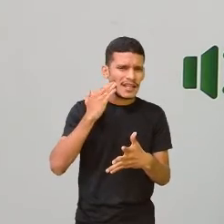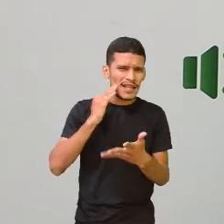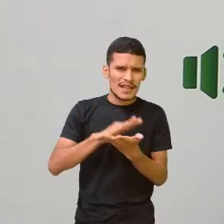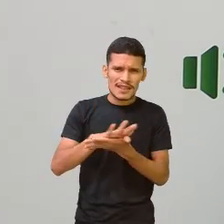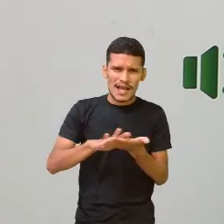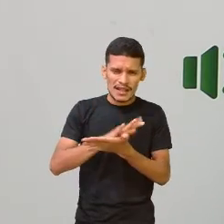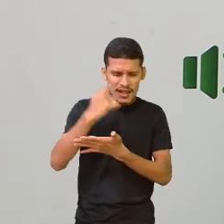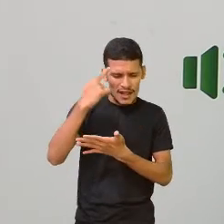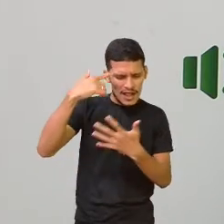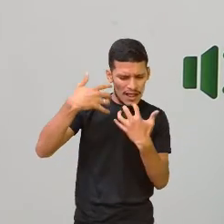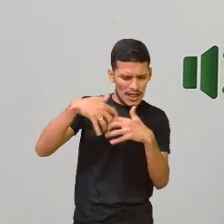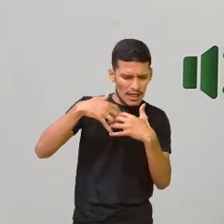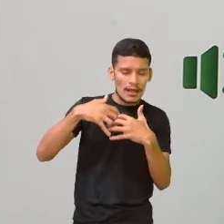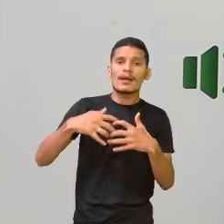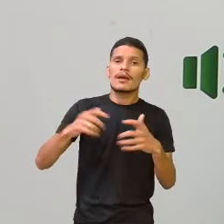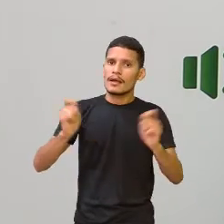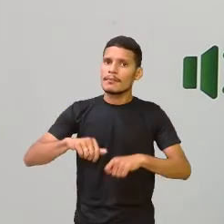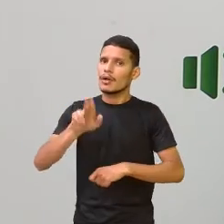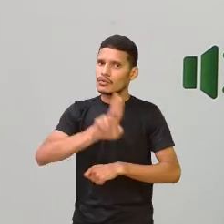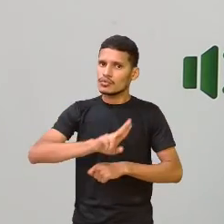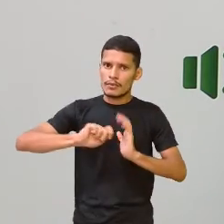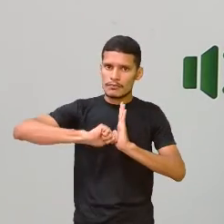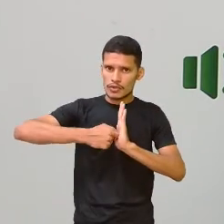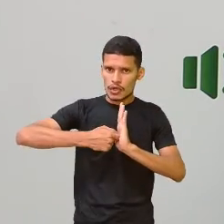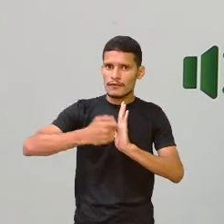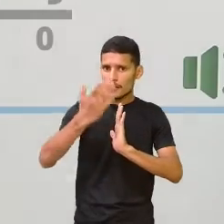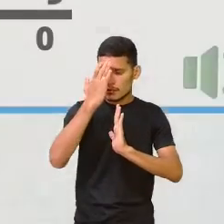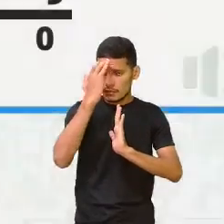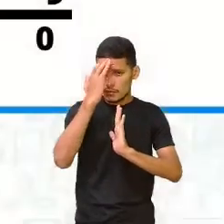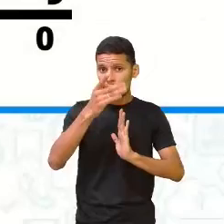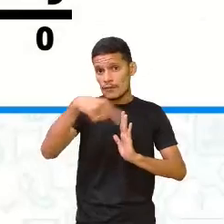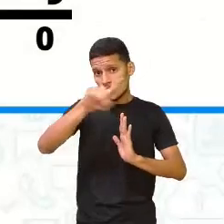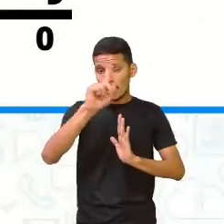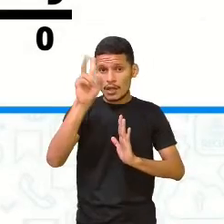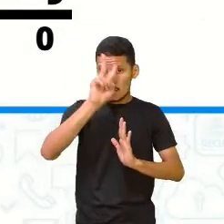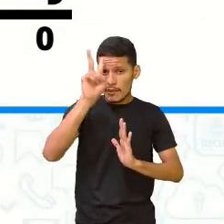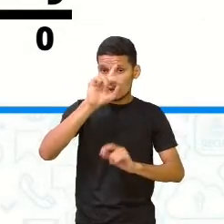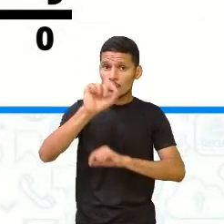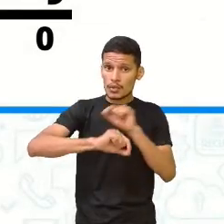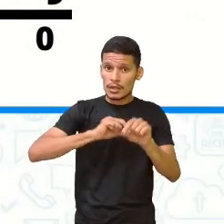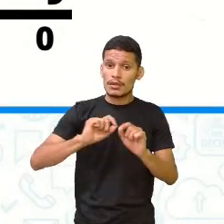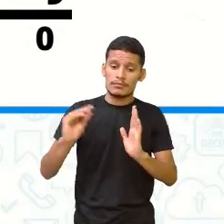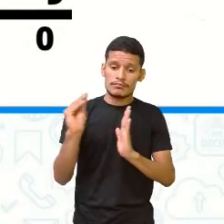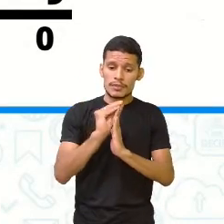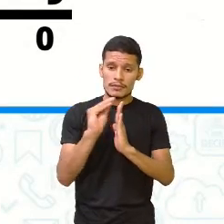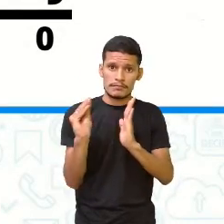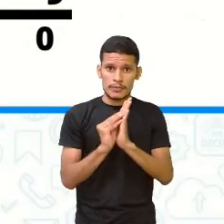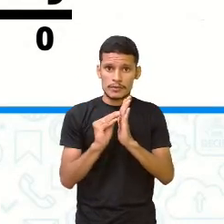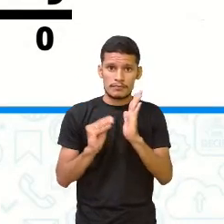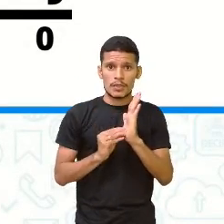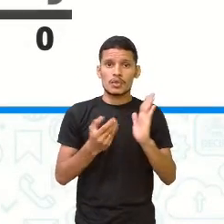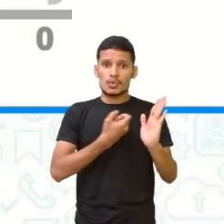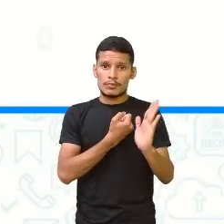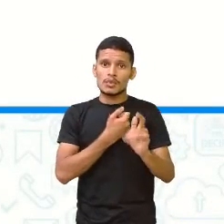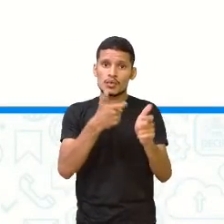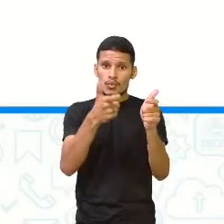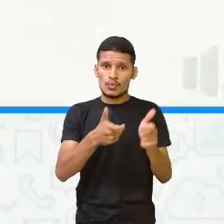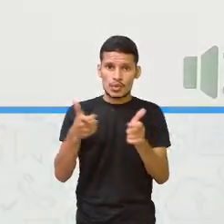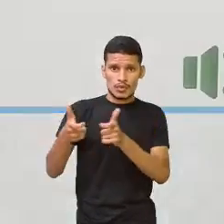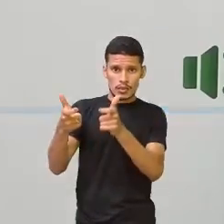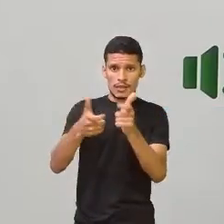resolver mentalmente, utiliza o método da chave. Lembrando de colocar os números nos seus